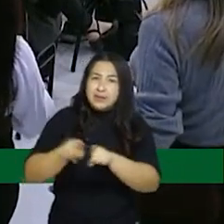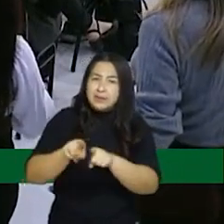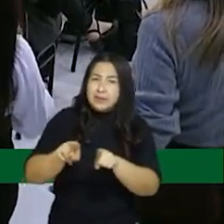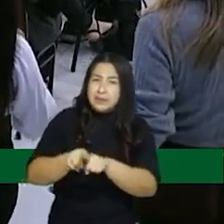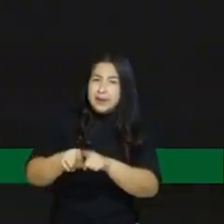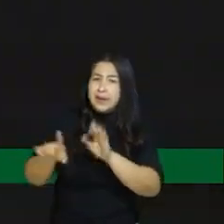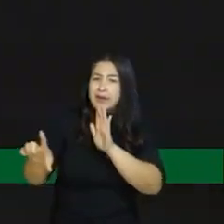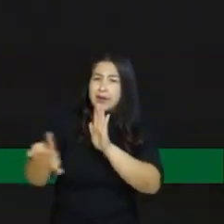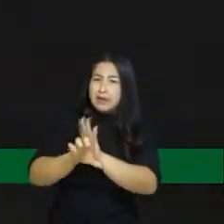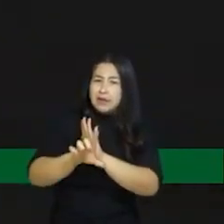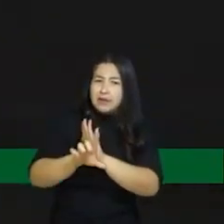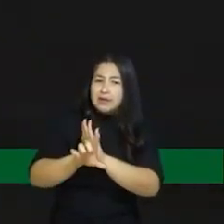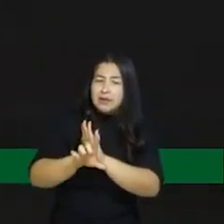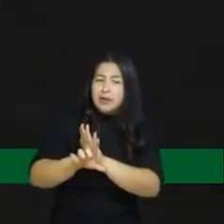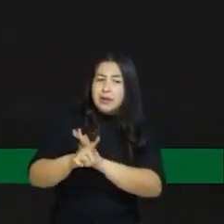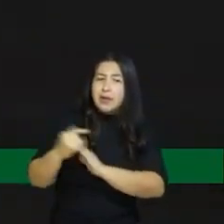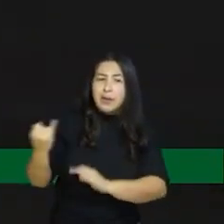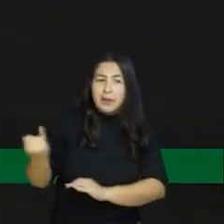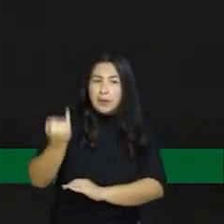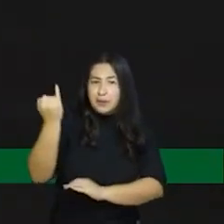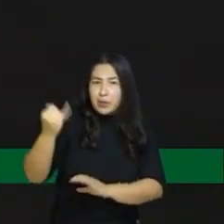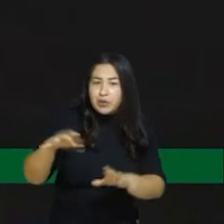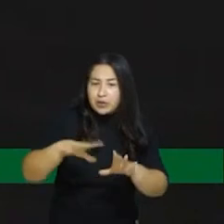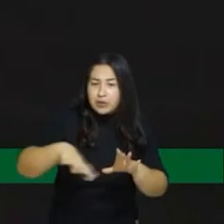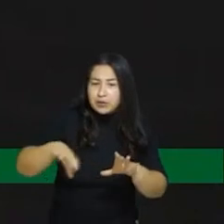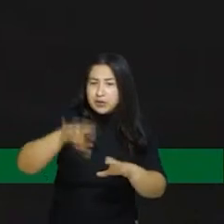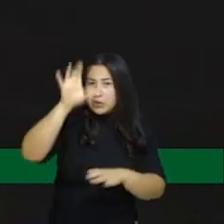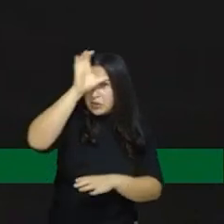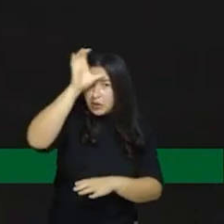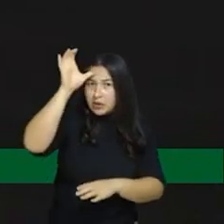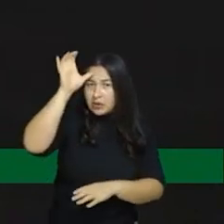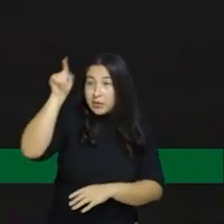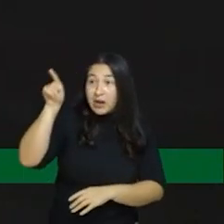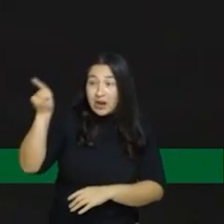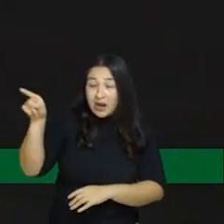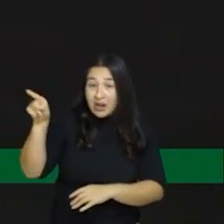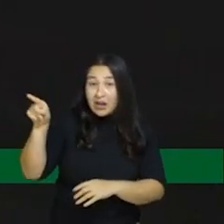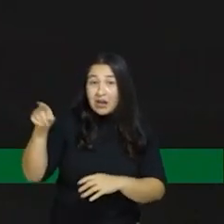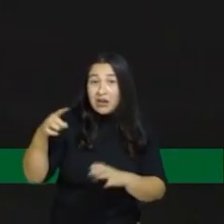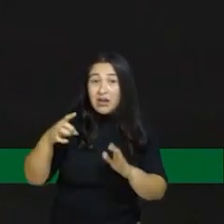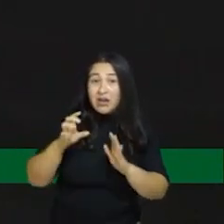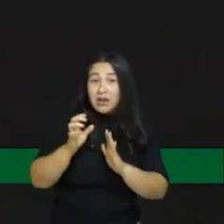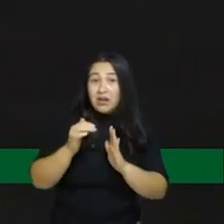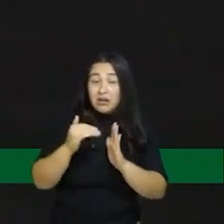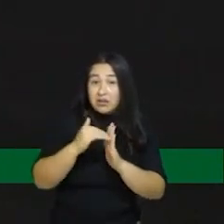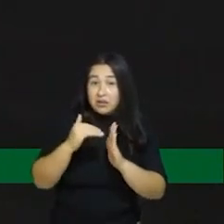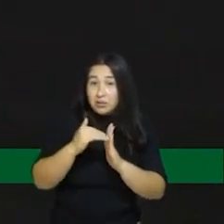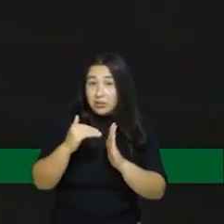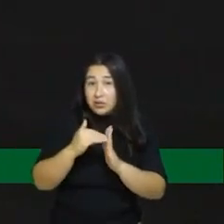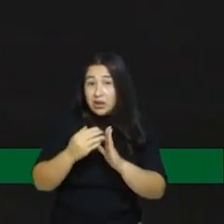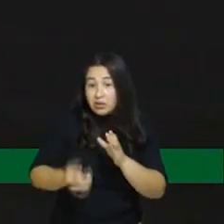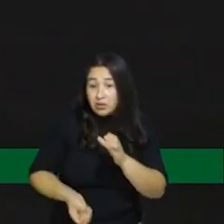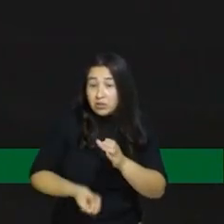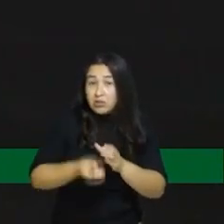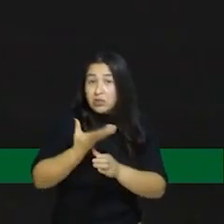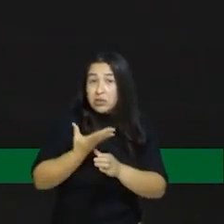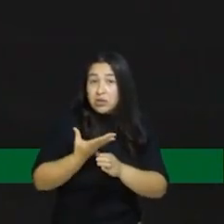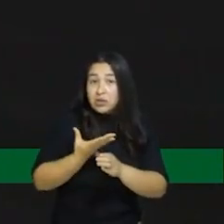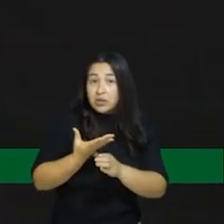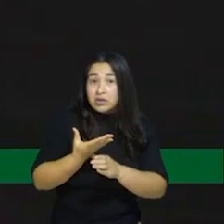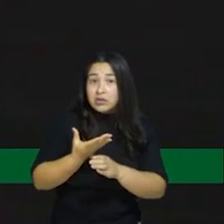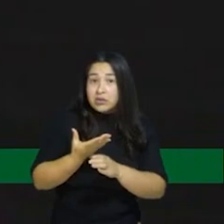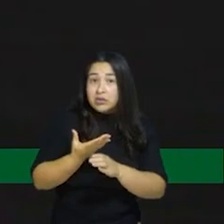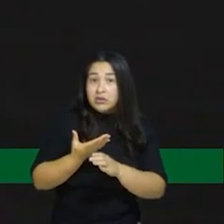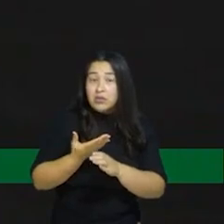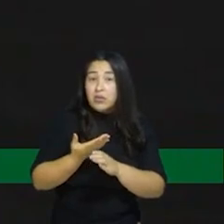lei muito importante que está vigorando na Câmara de Deputados, que é a criação de um arquivo